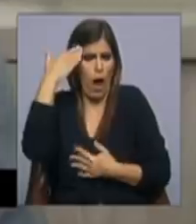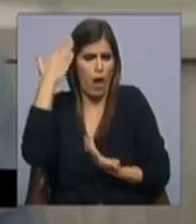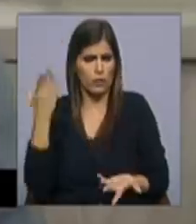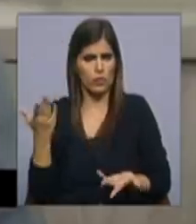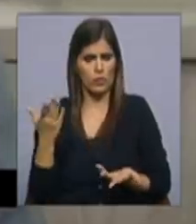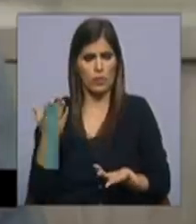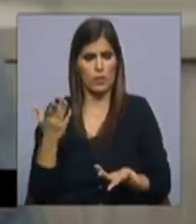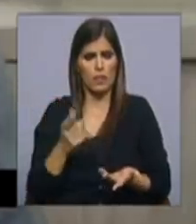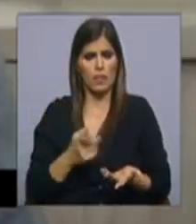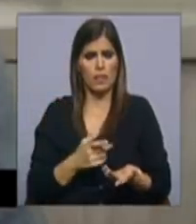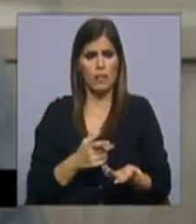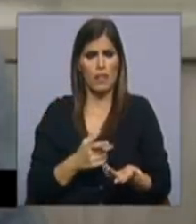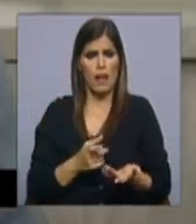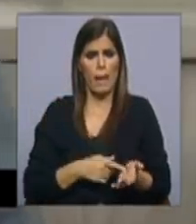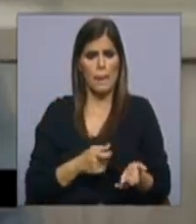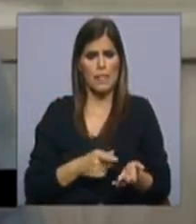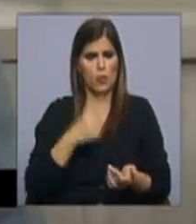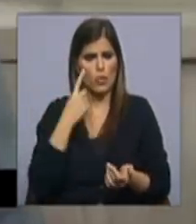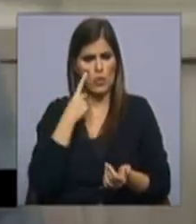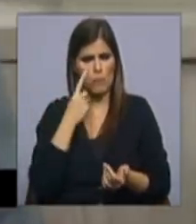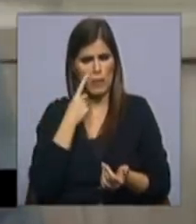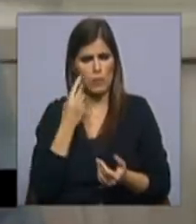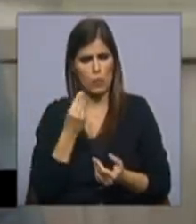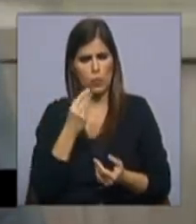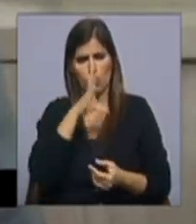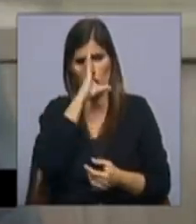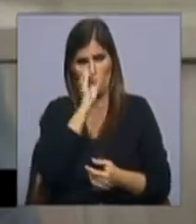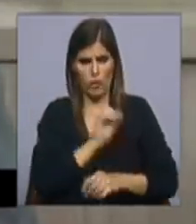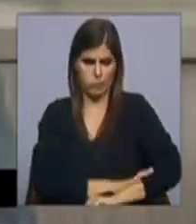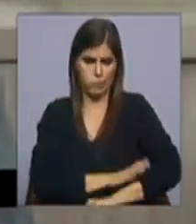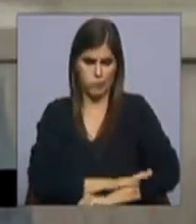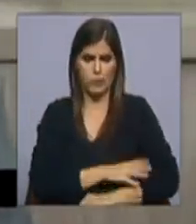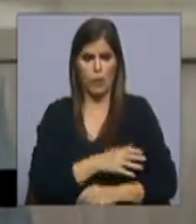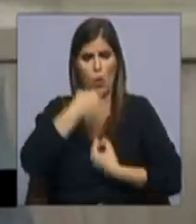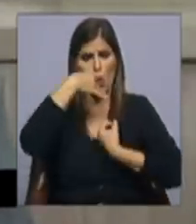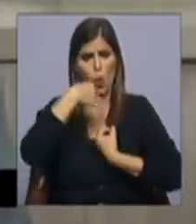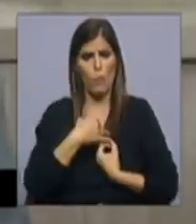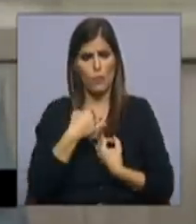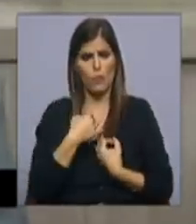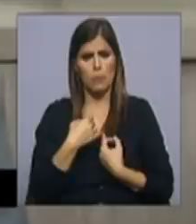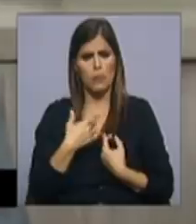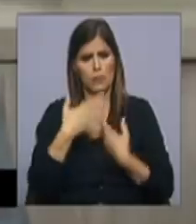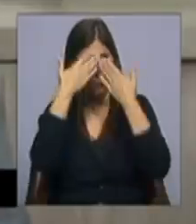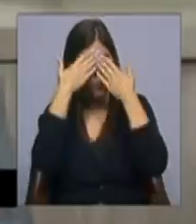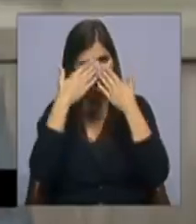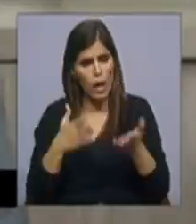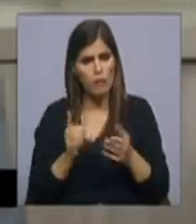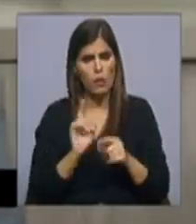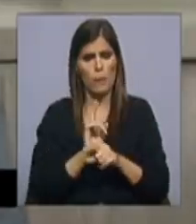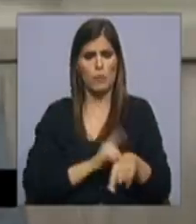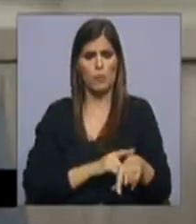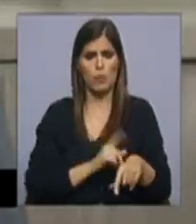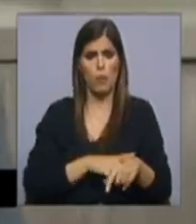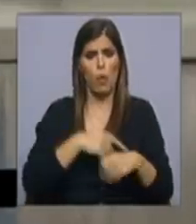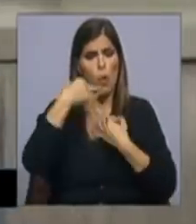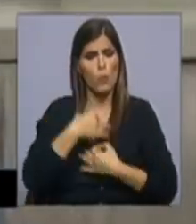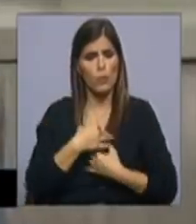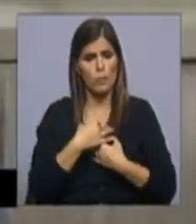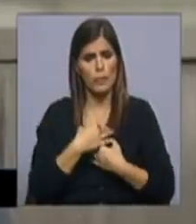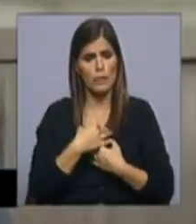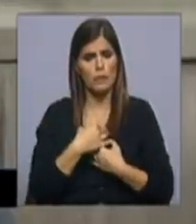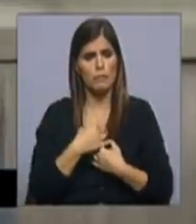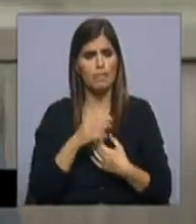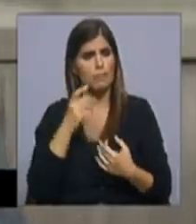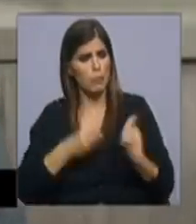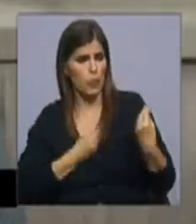é preciso muita sabedoria dos governantes, um comportamento muito democrático, ao mesmo tempo um comportamento muito